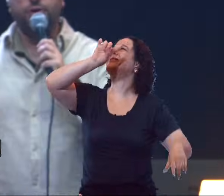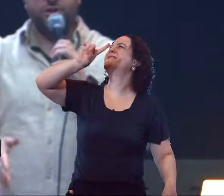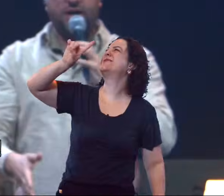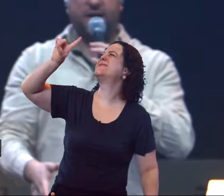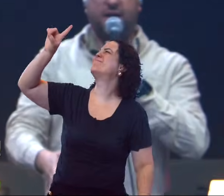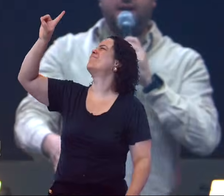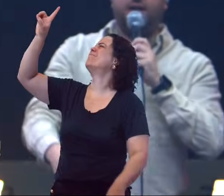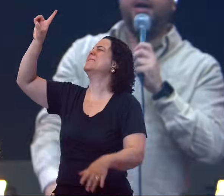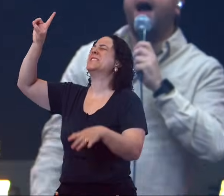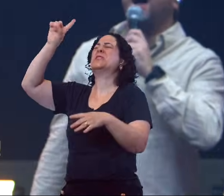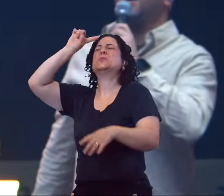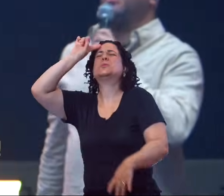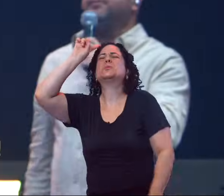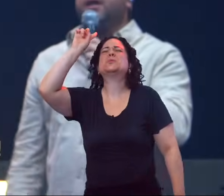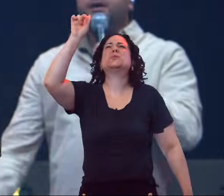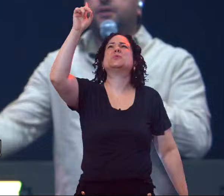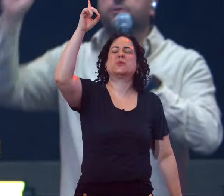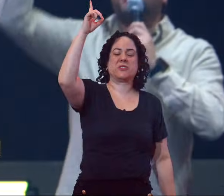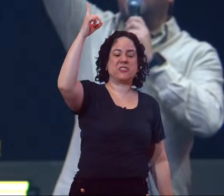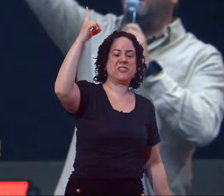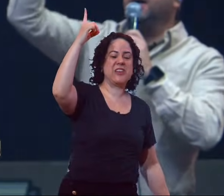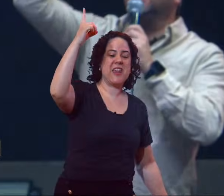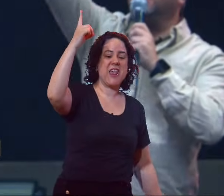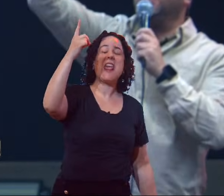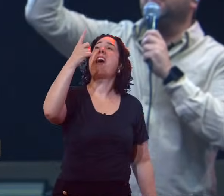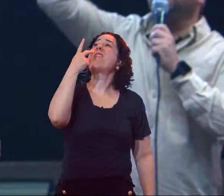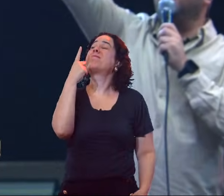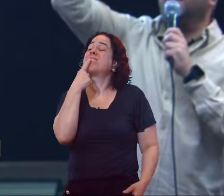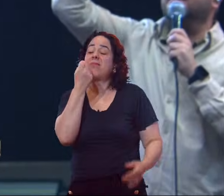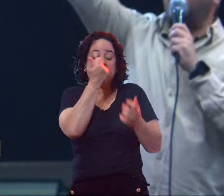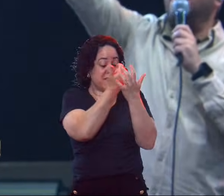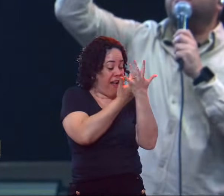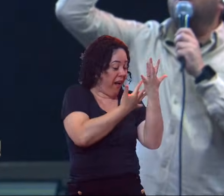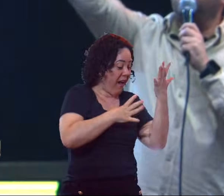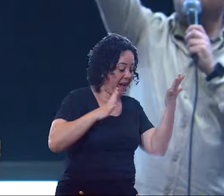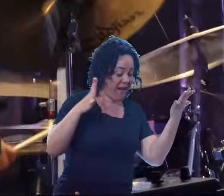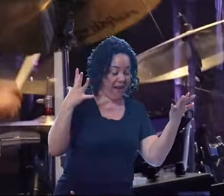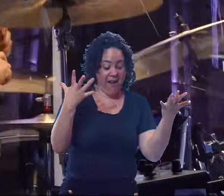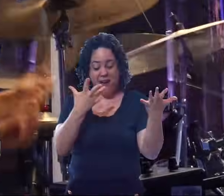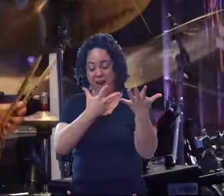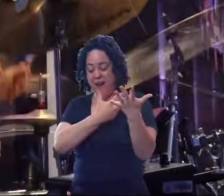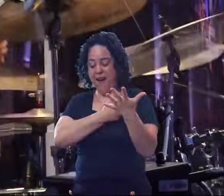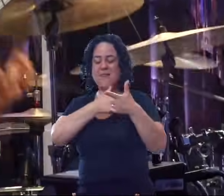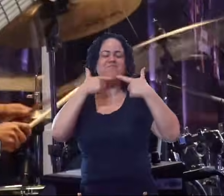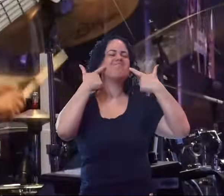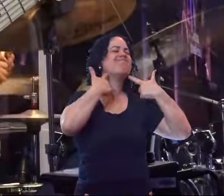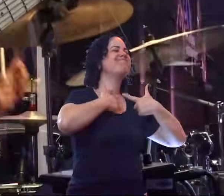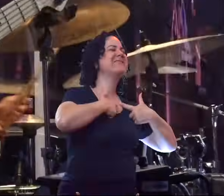Glorioso dia, teu sangue me resgatou.